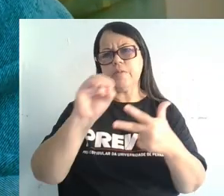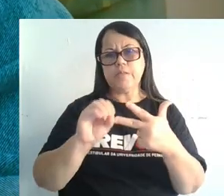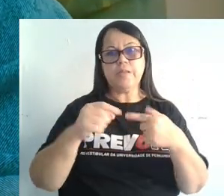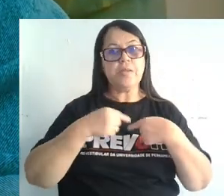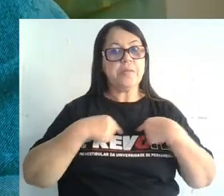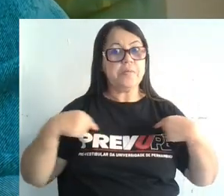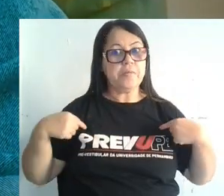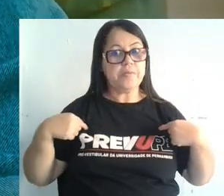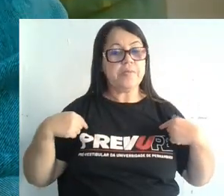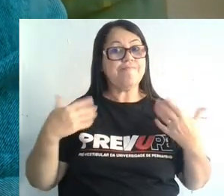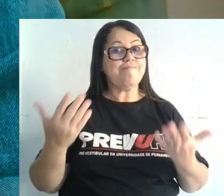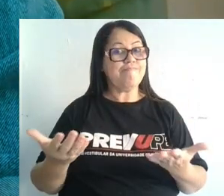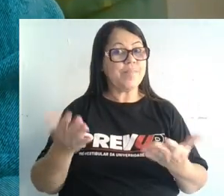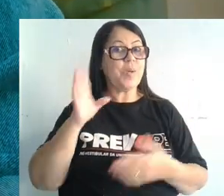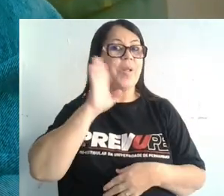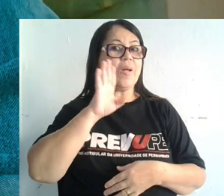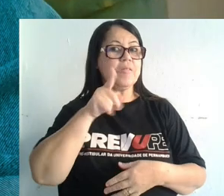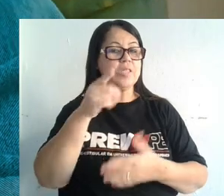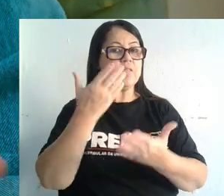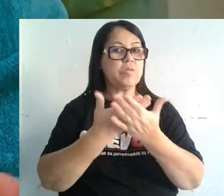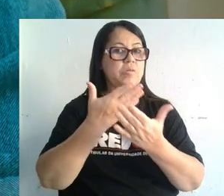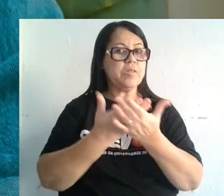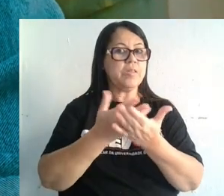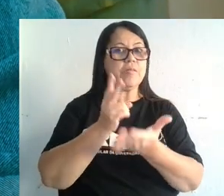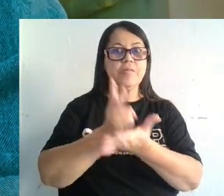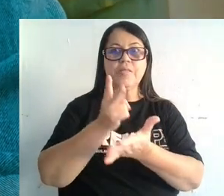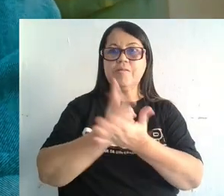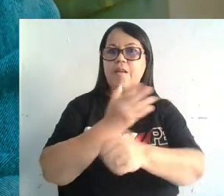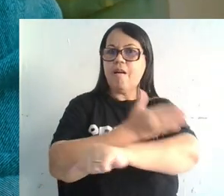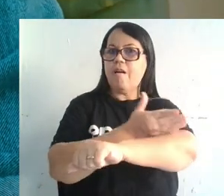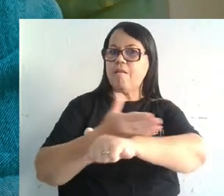simulados do Prevup. Então, essa é uma forma legal de você estudar e de manter